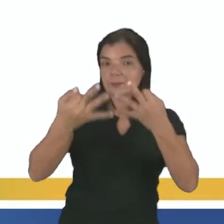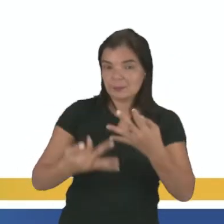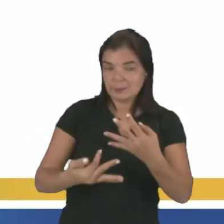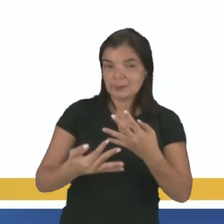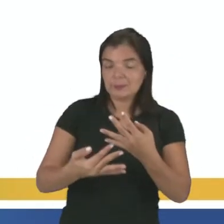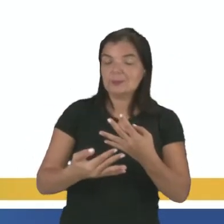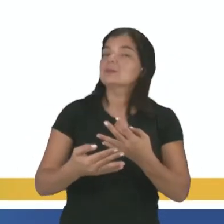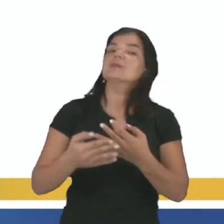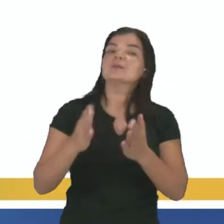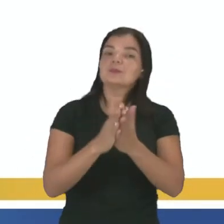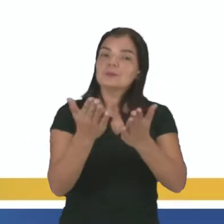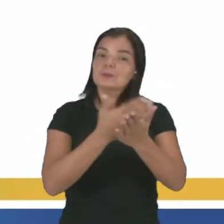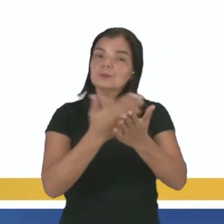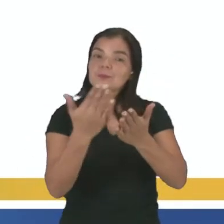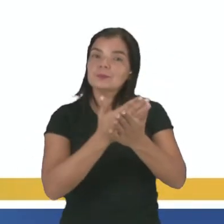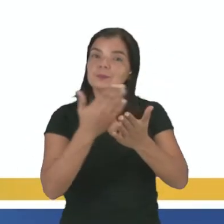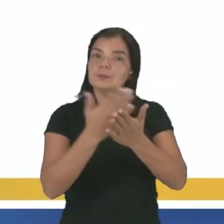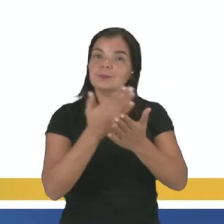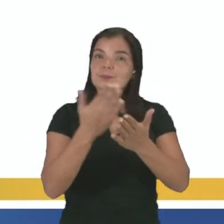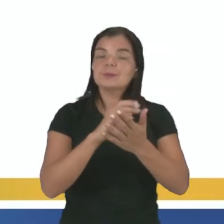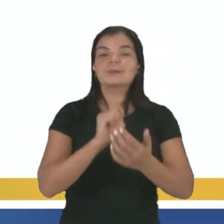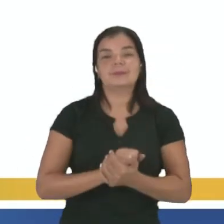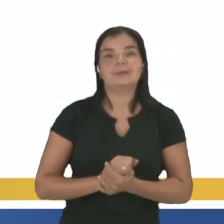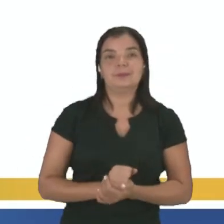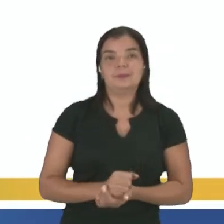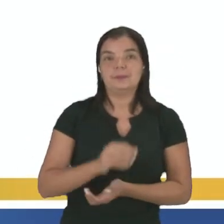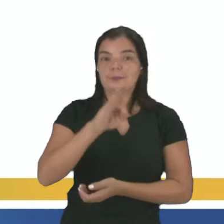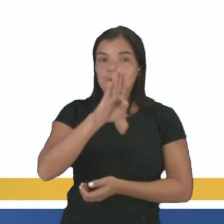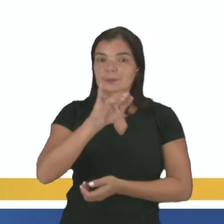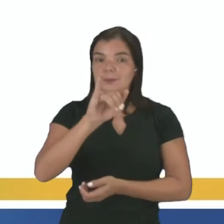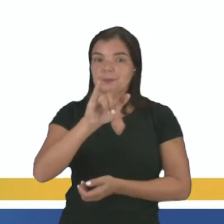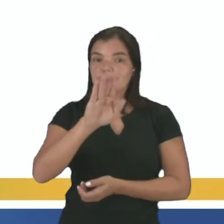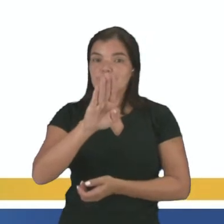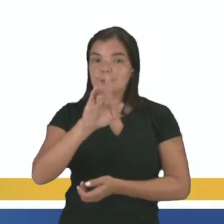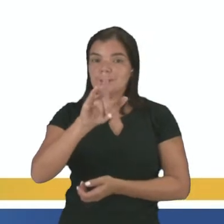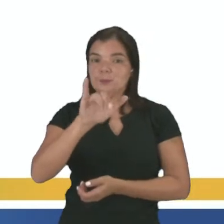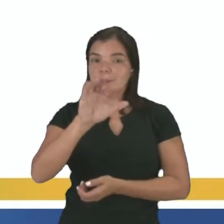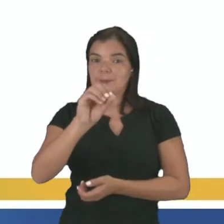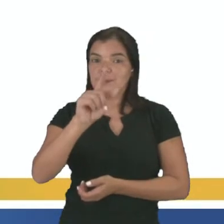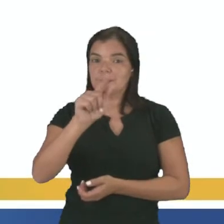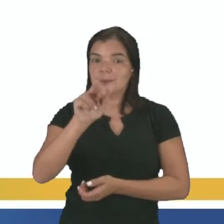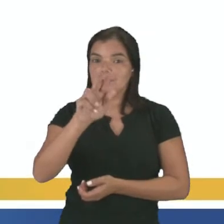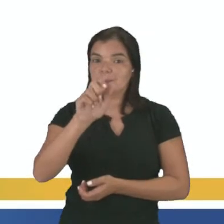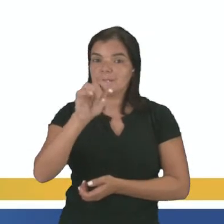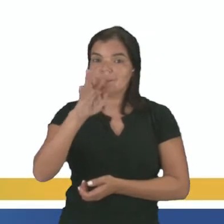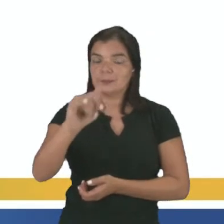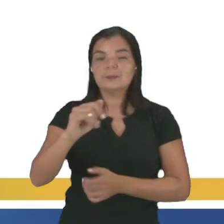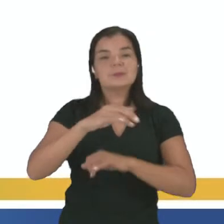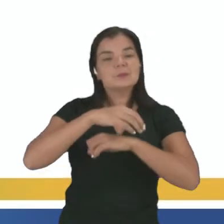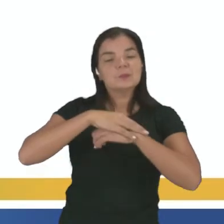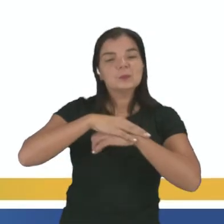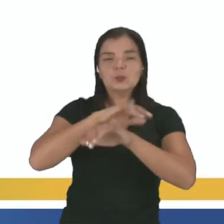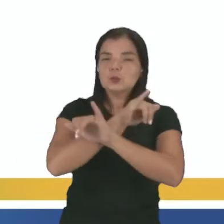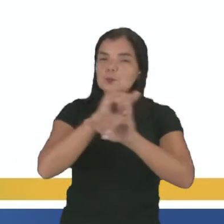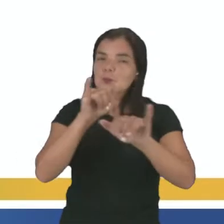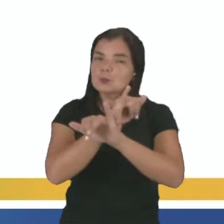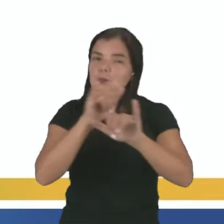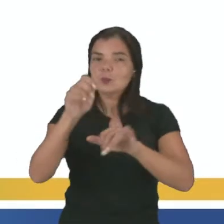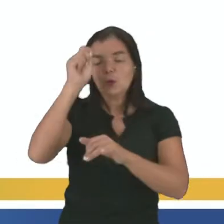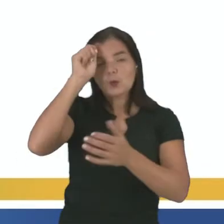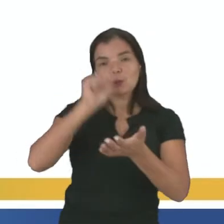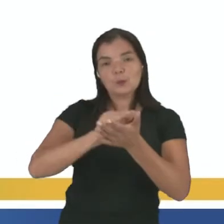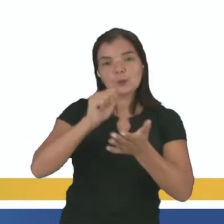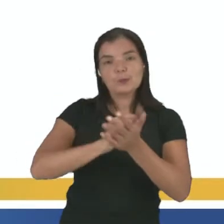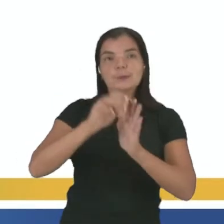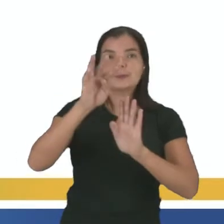falar nesse termo? Dados bibliográficos, ou seja, de divulgação da autoria daquele